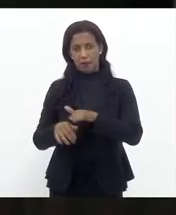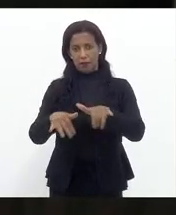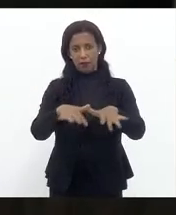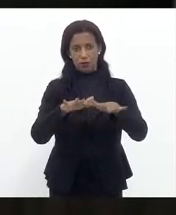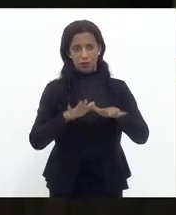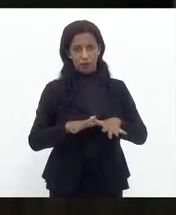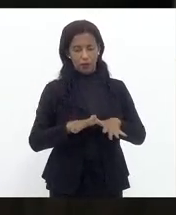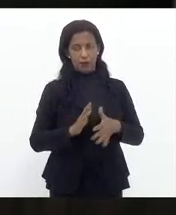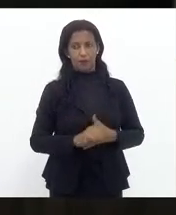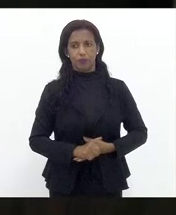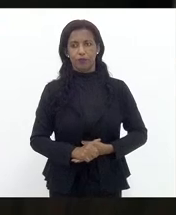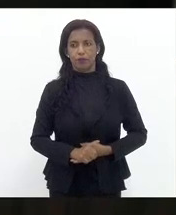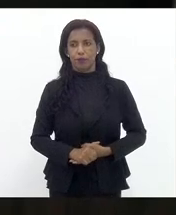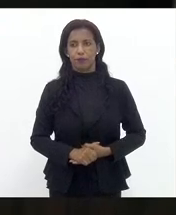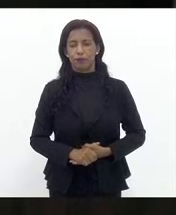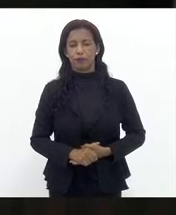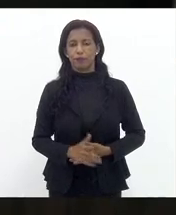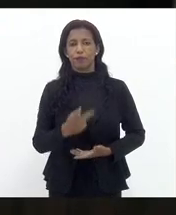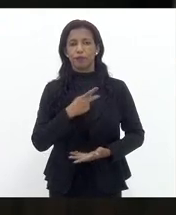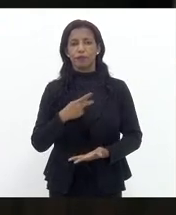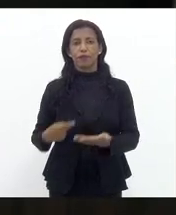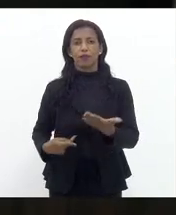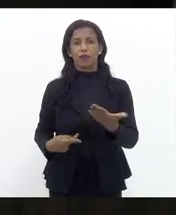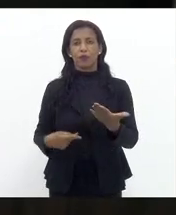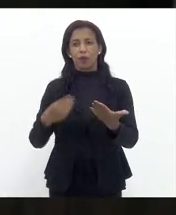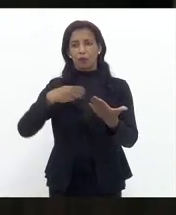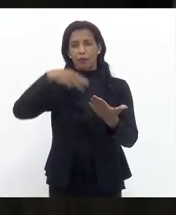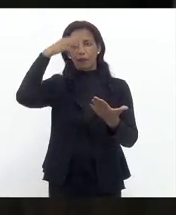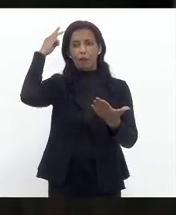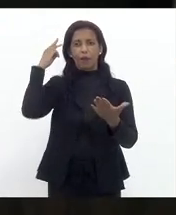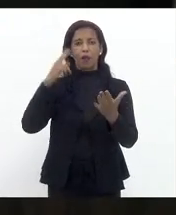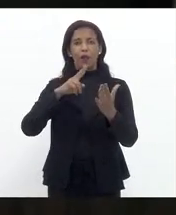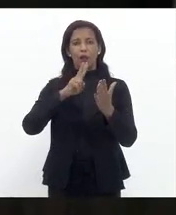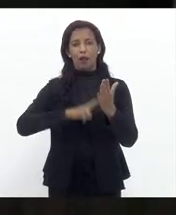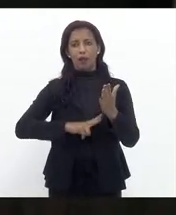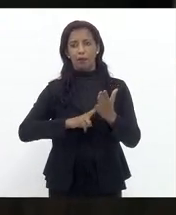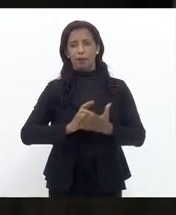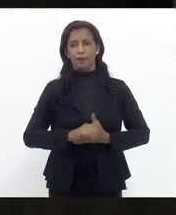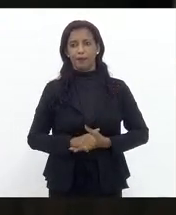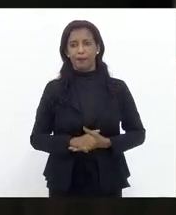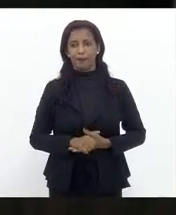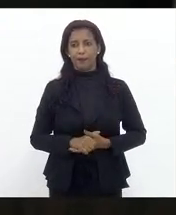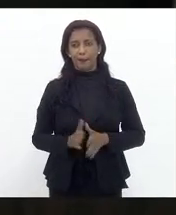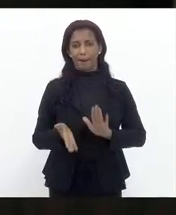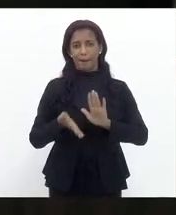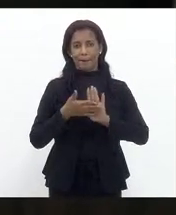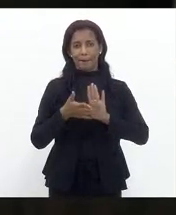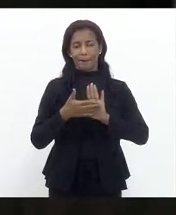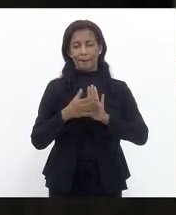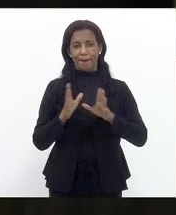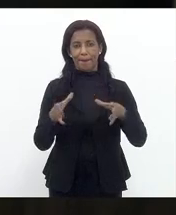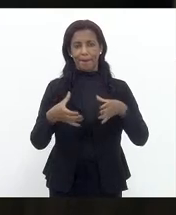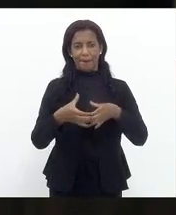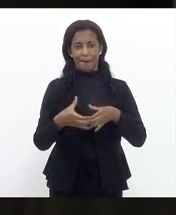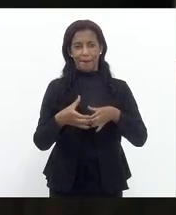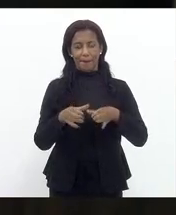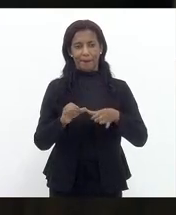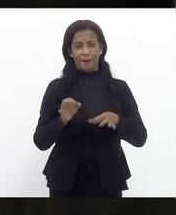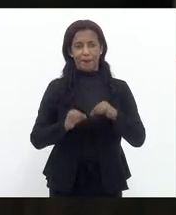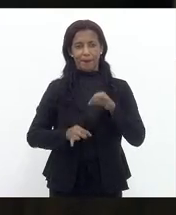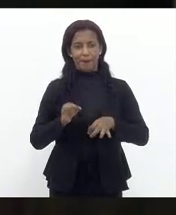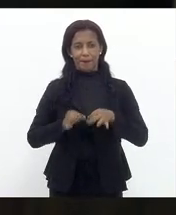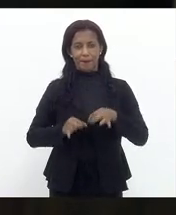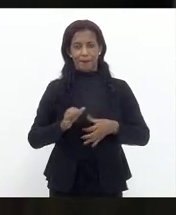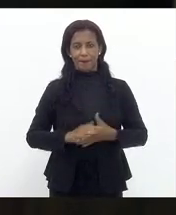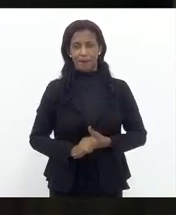plenário. A presidência convida o deputado Márcio Pacheco para fazer, para emitir o parecer pela Comissão de Constituição e Justiça. Boa